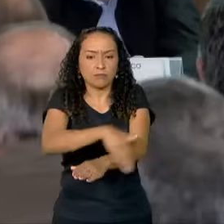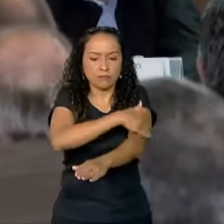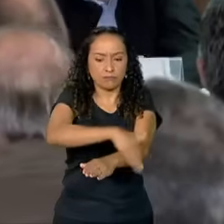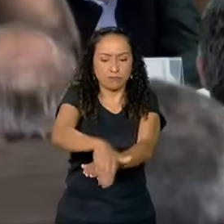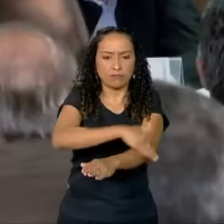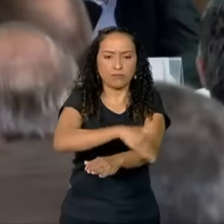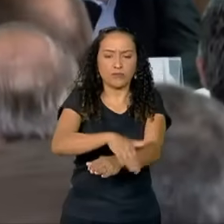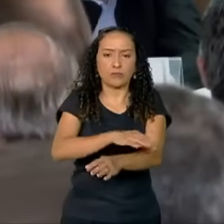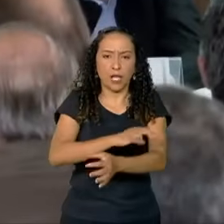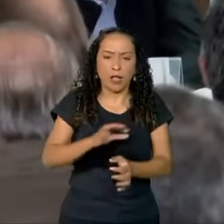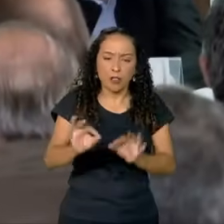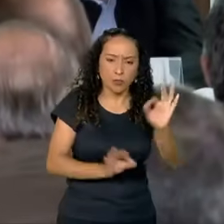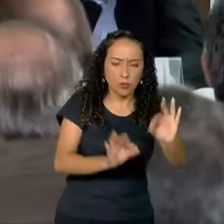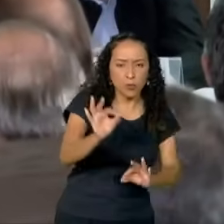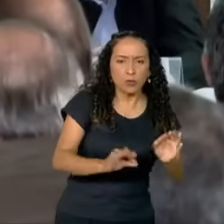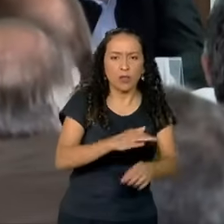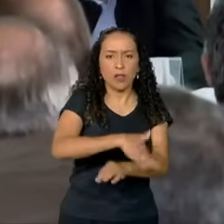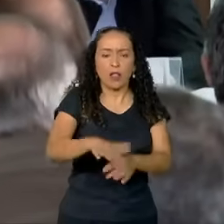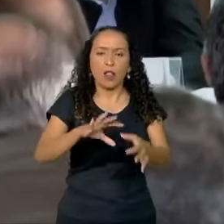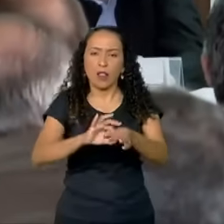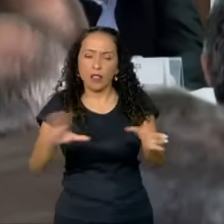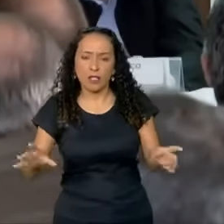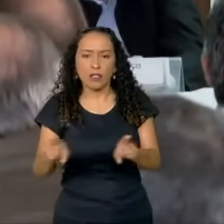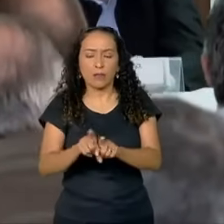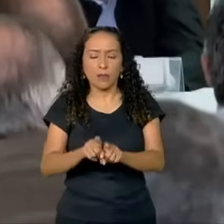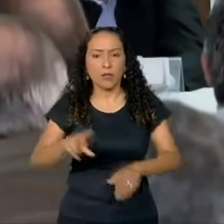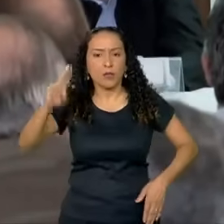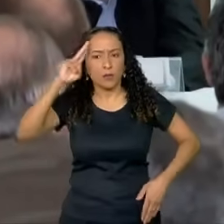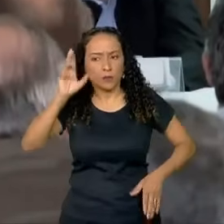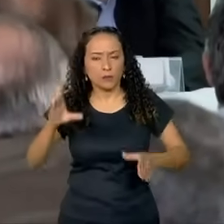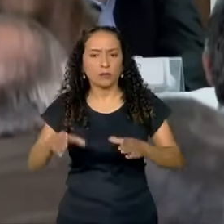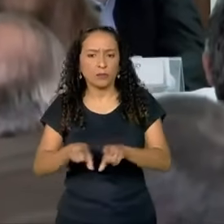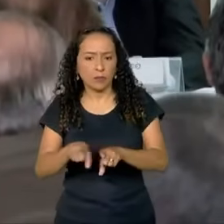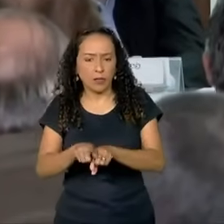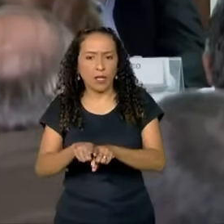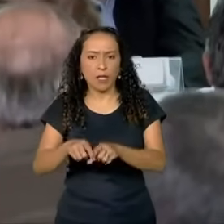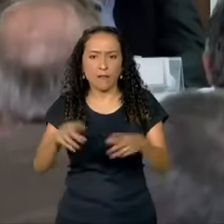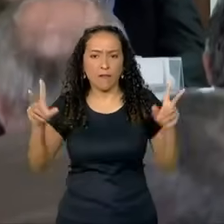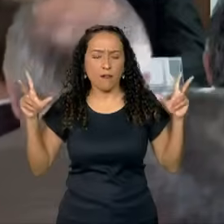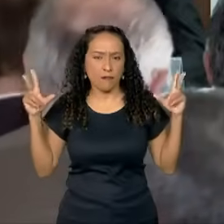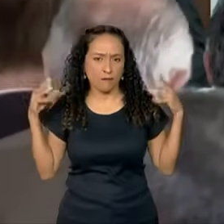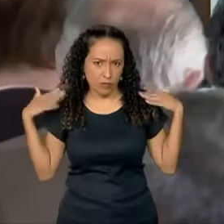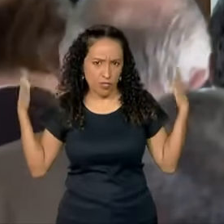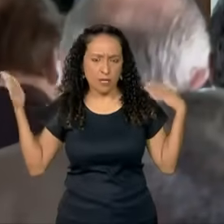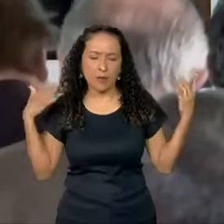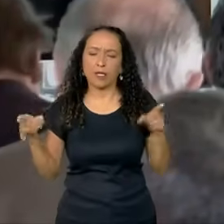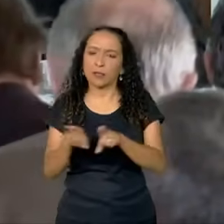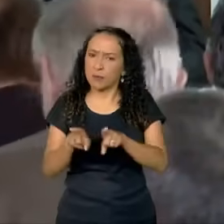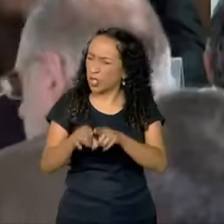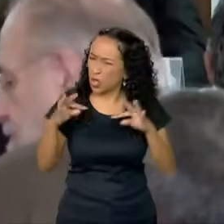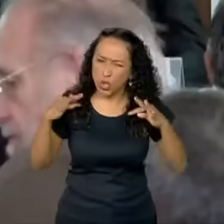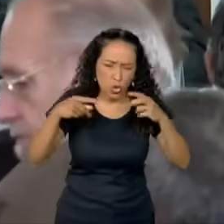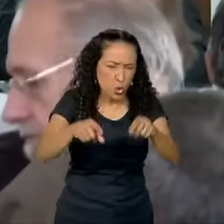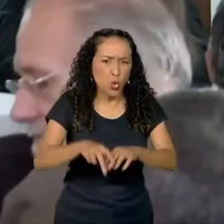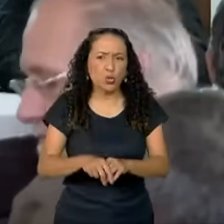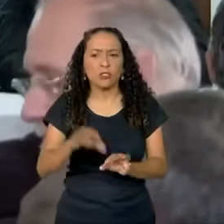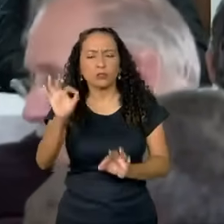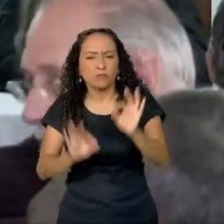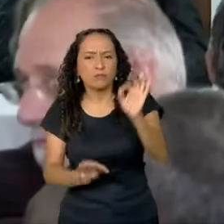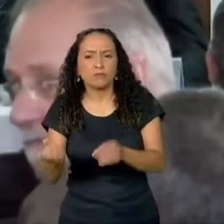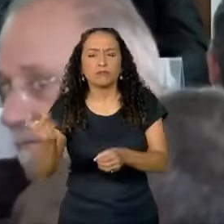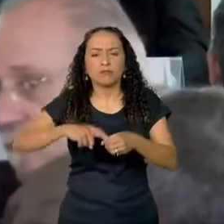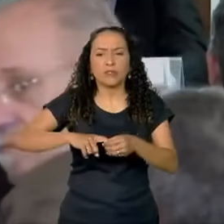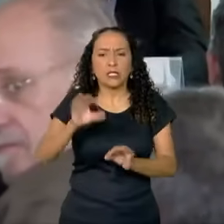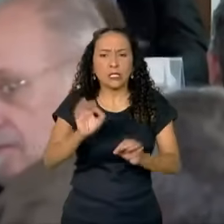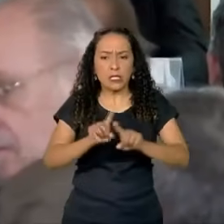restabelecimento, desobstrução das vias, o Exército e Forças Armadas vão ser muito importantes, maquinários, equipamentos que vão ter que ser mobilizados, restabelecimento dos